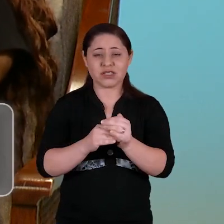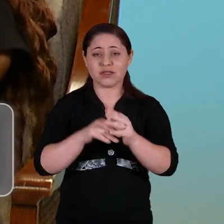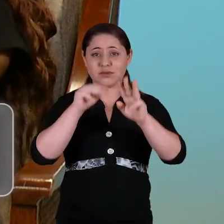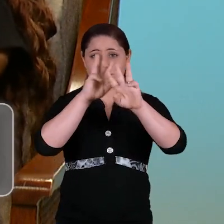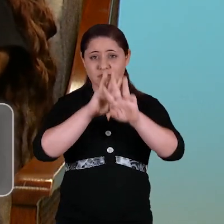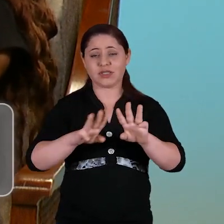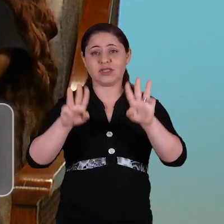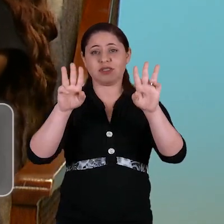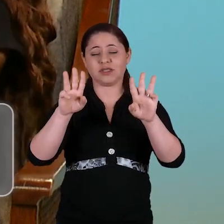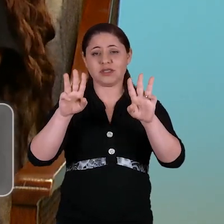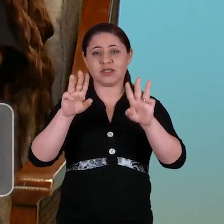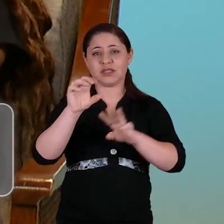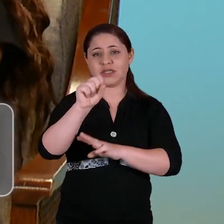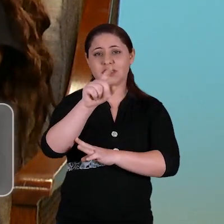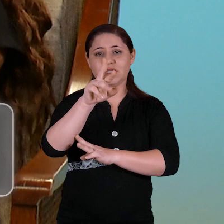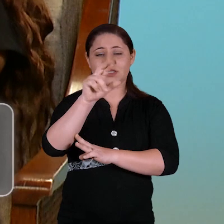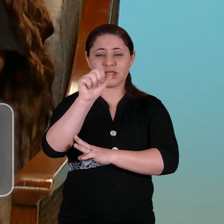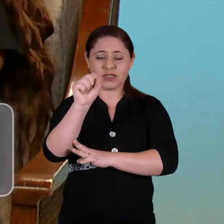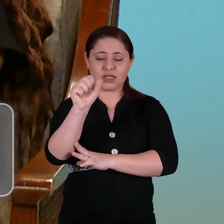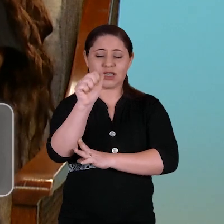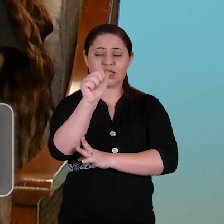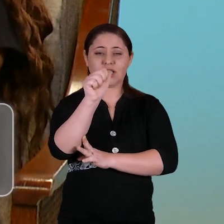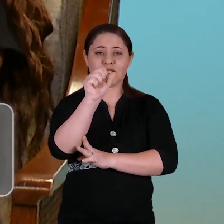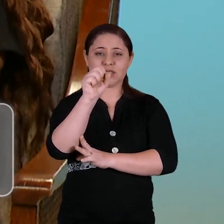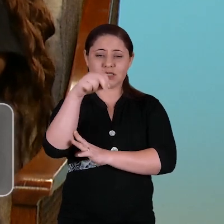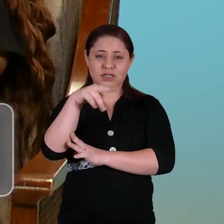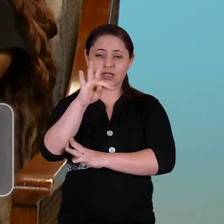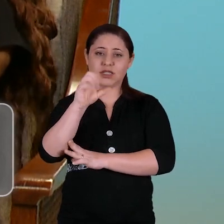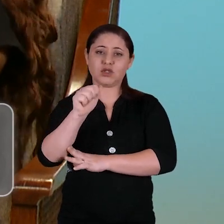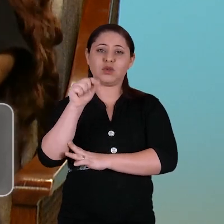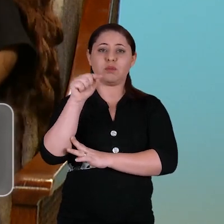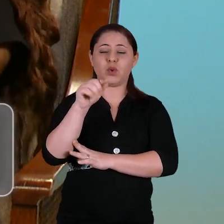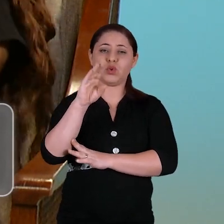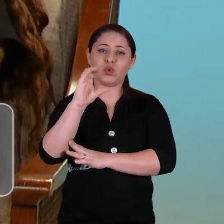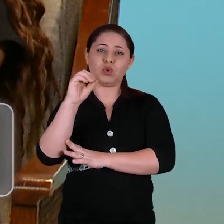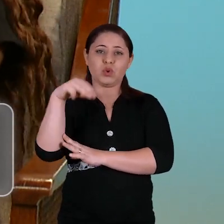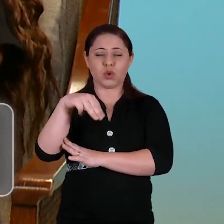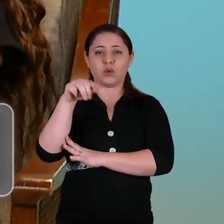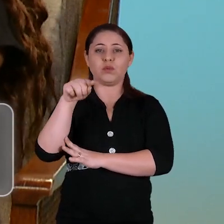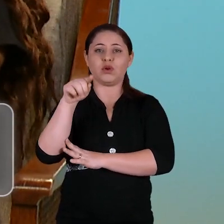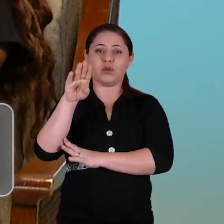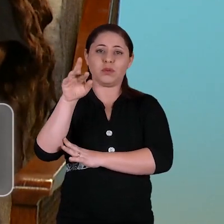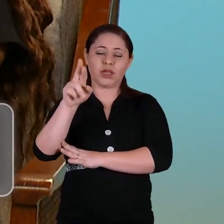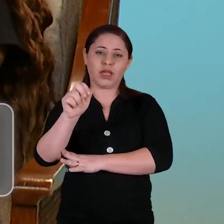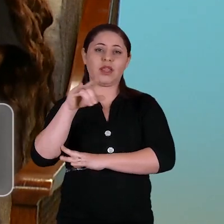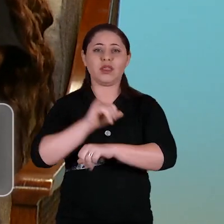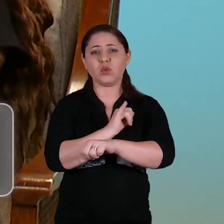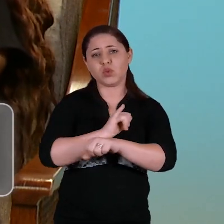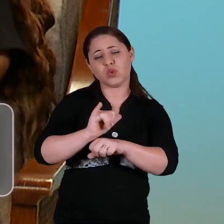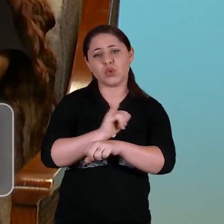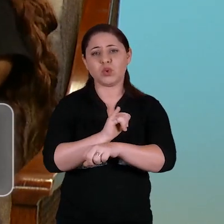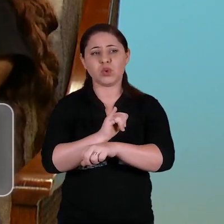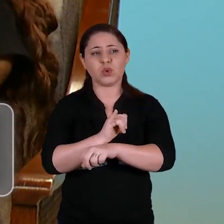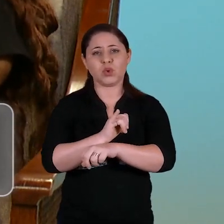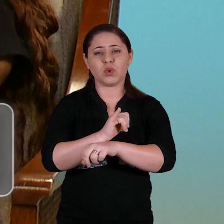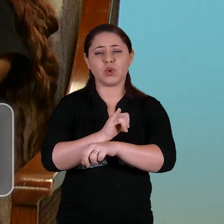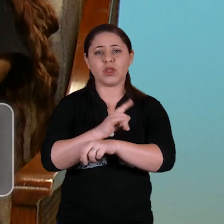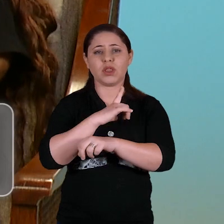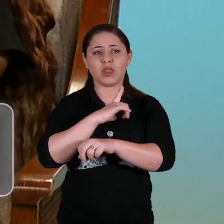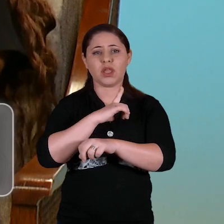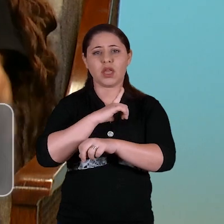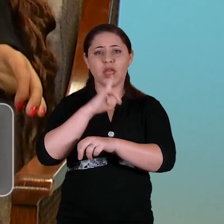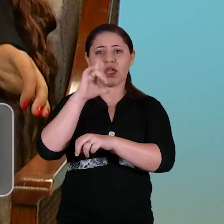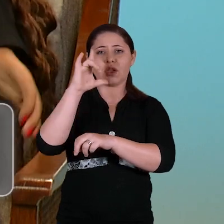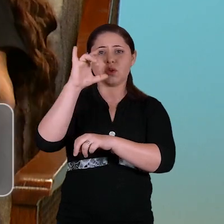site é sarasantos, sabe, com H no final.com.br. Também tem o canal no YouTube, a fanpage no Facebook,